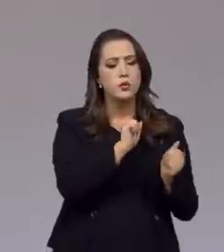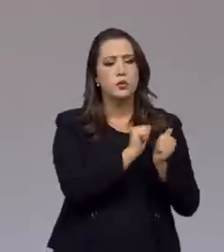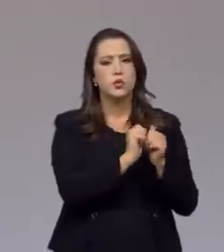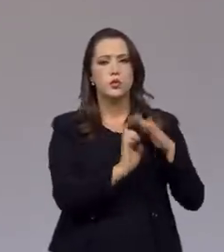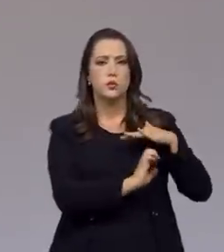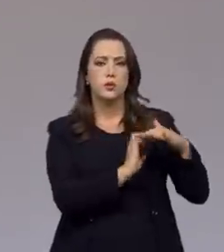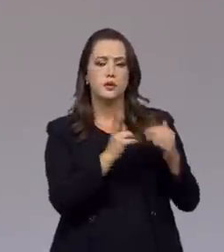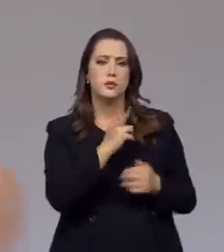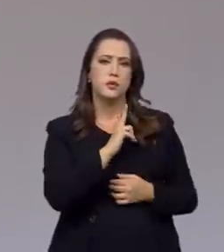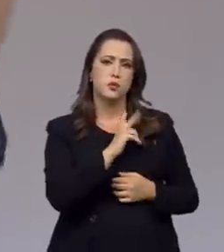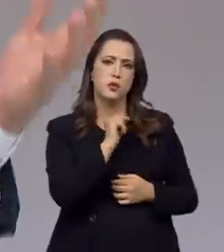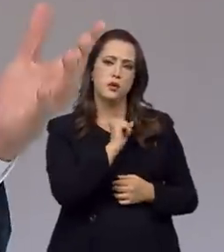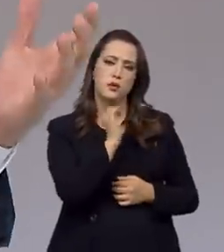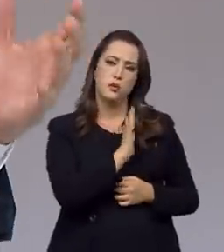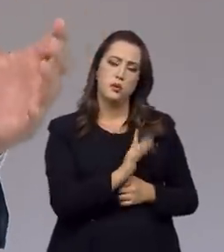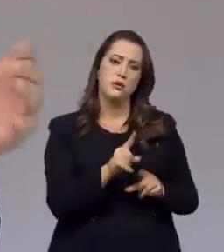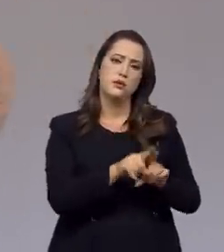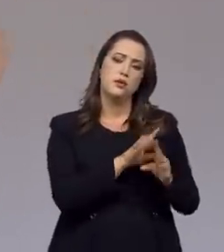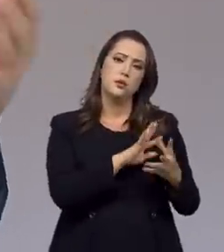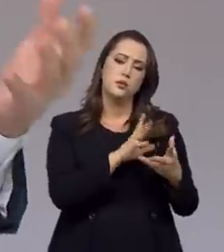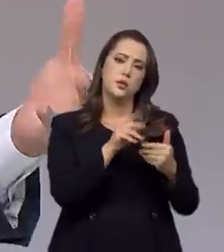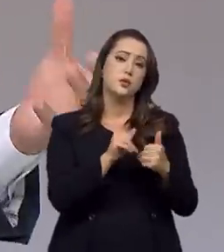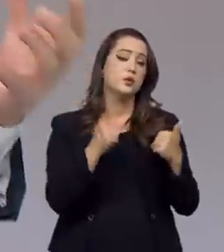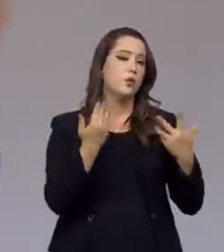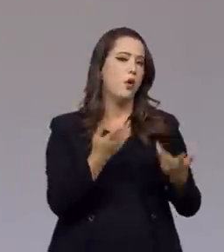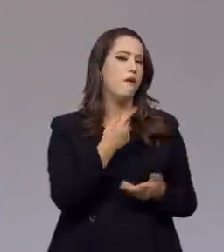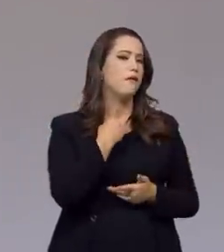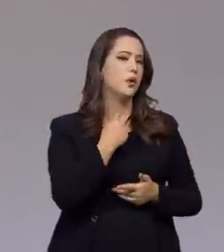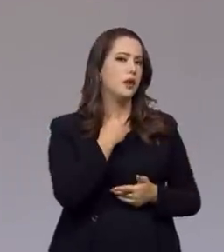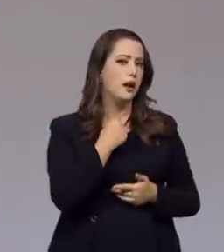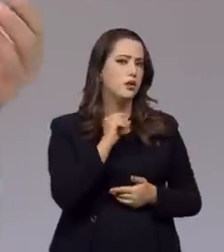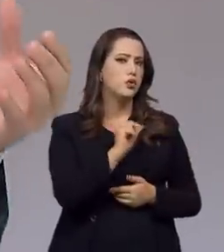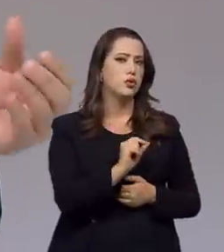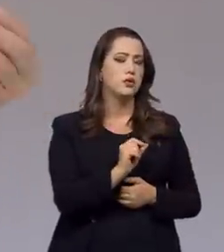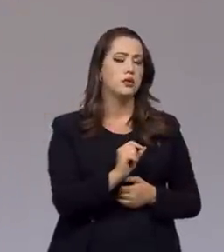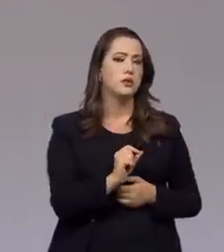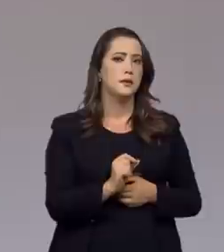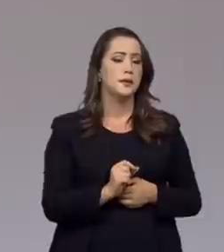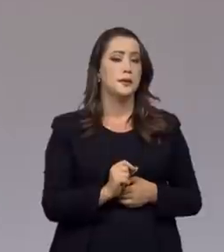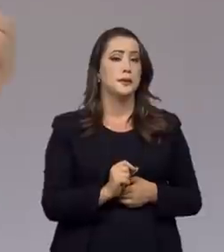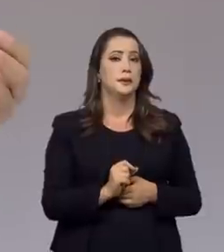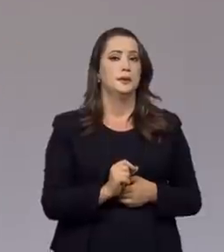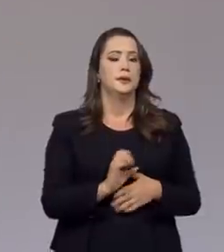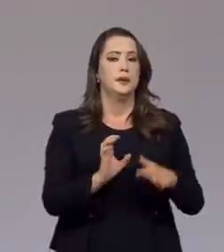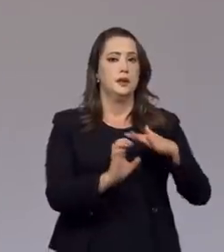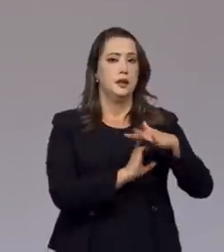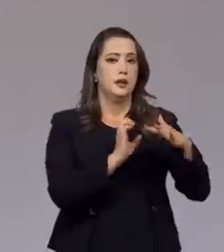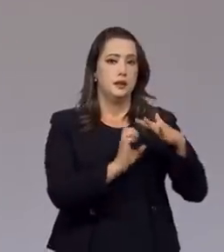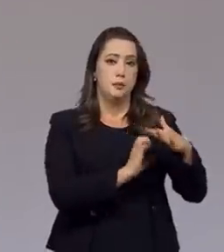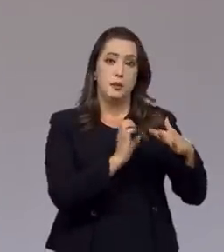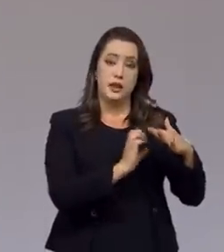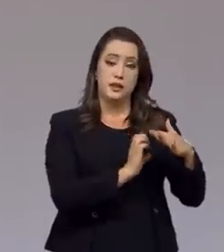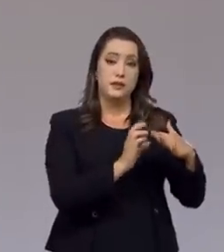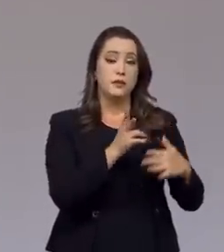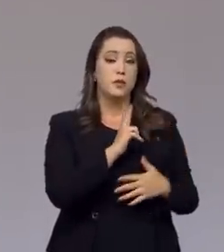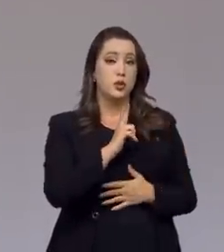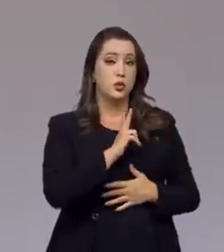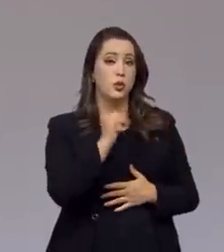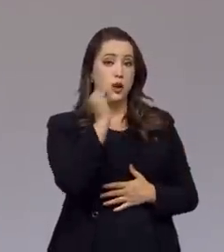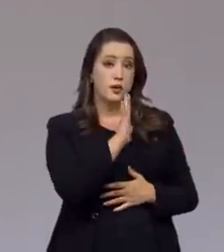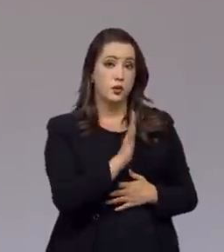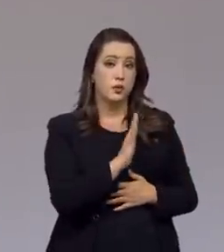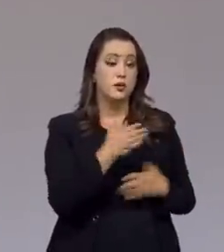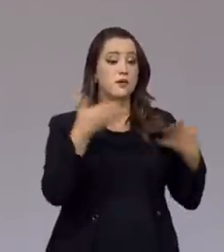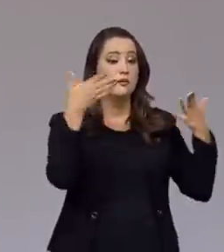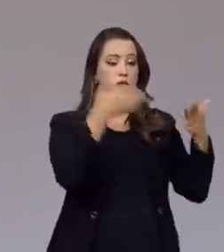empresas privadas aqui no Brasil e no mundo qual que é o interesse do setor corporativo brasileiro por participar